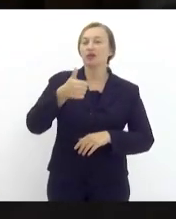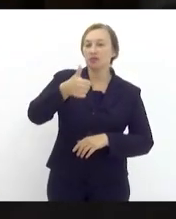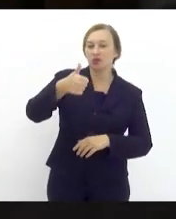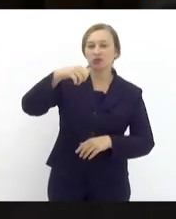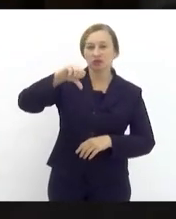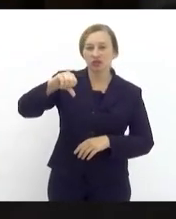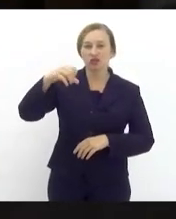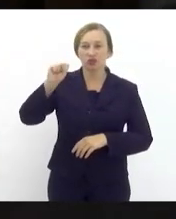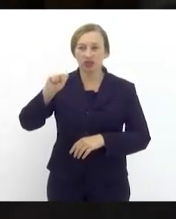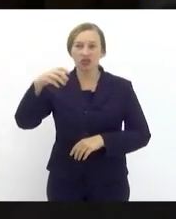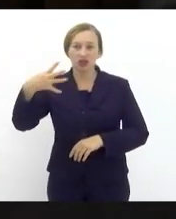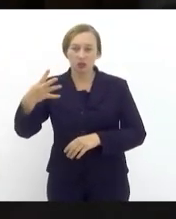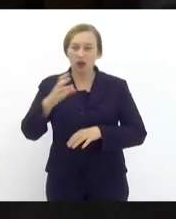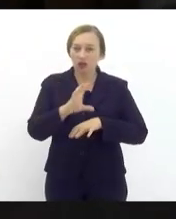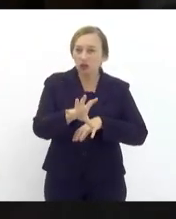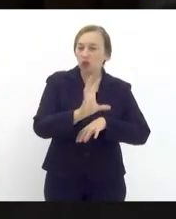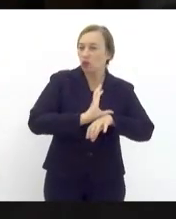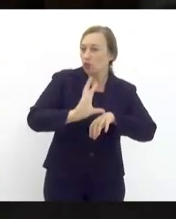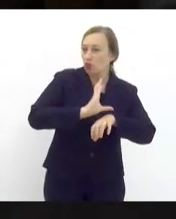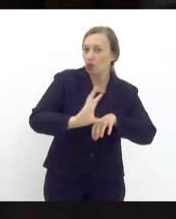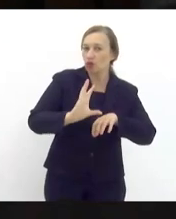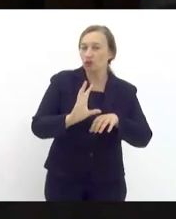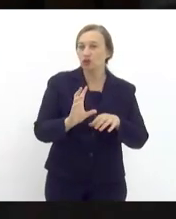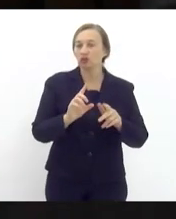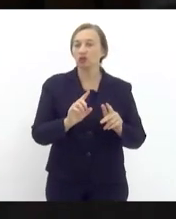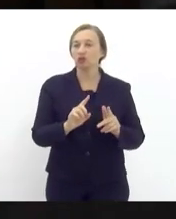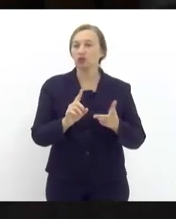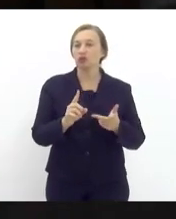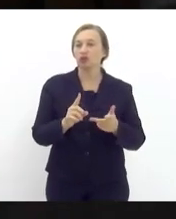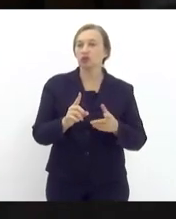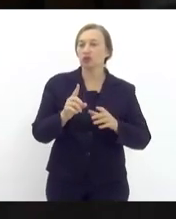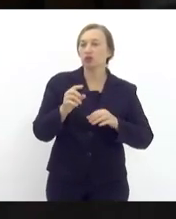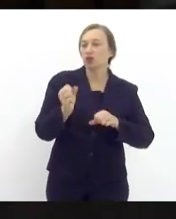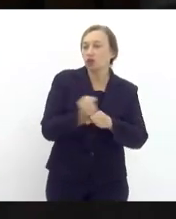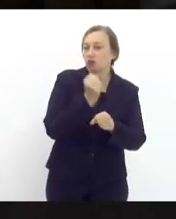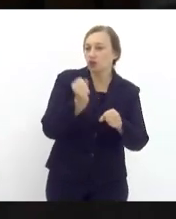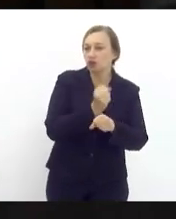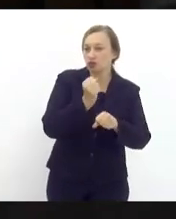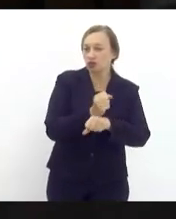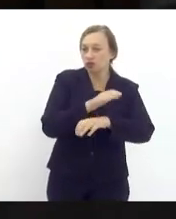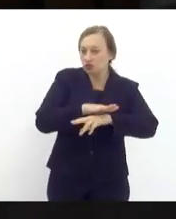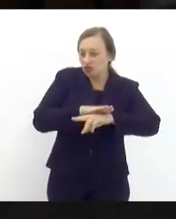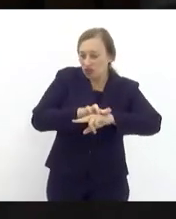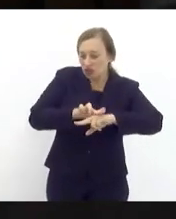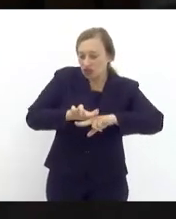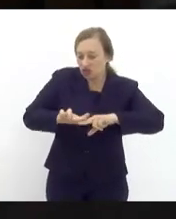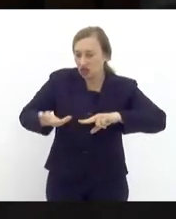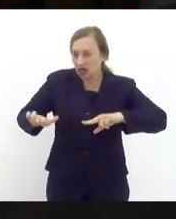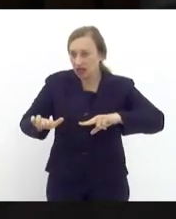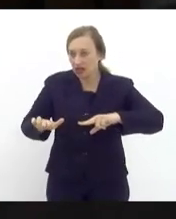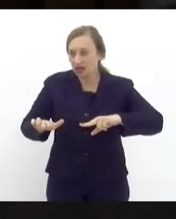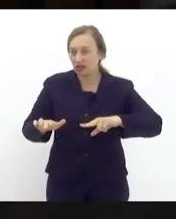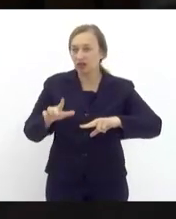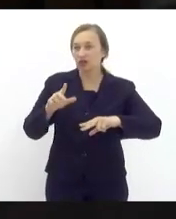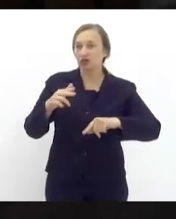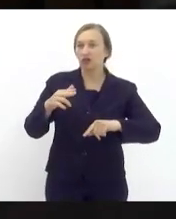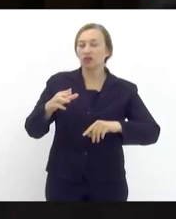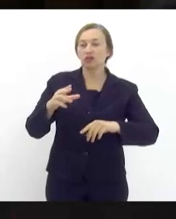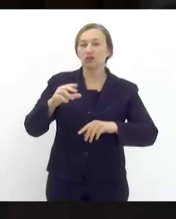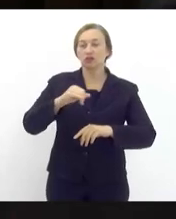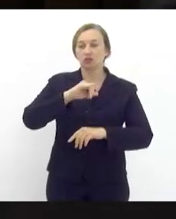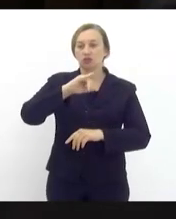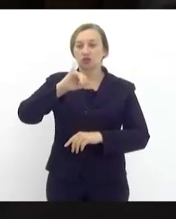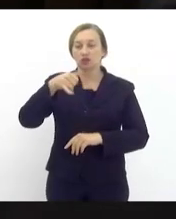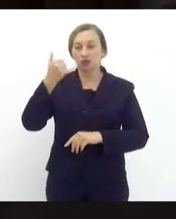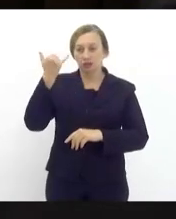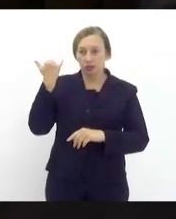fez um curso de aperfeiçoamento em construção de estradas no Japão patrocinado por aquele país